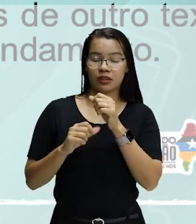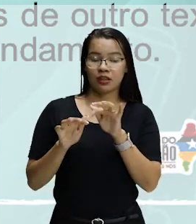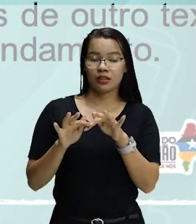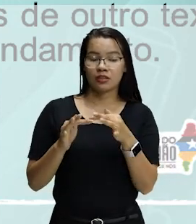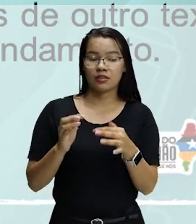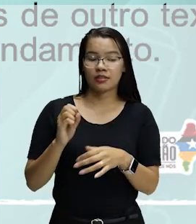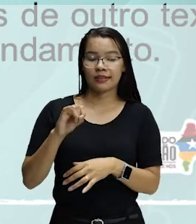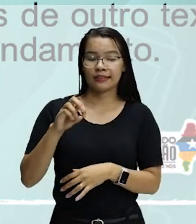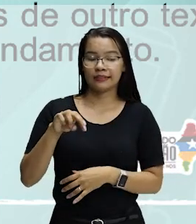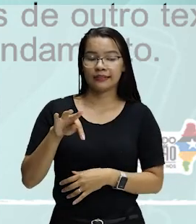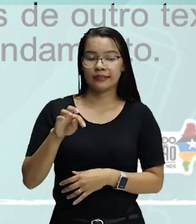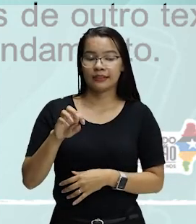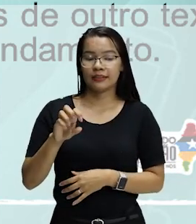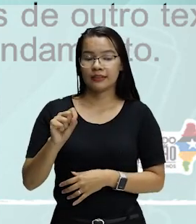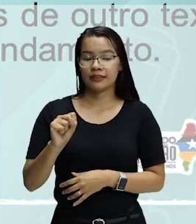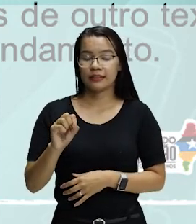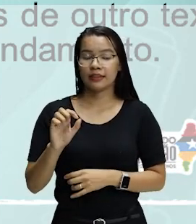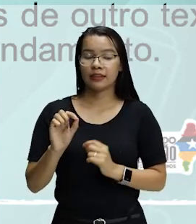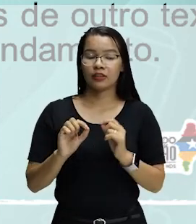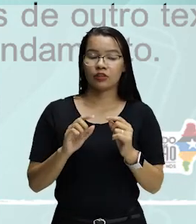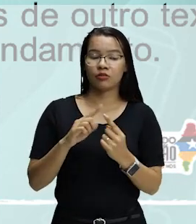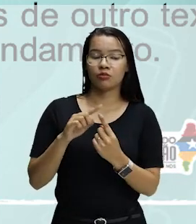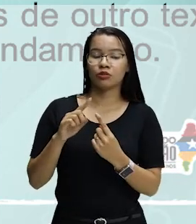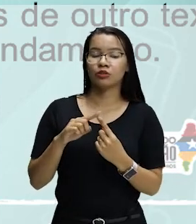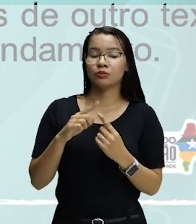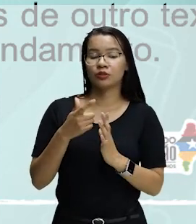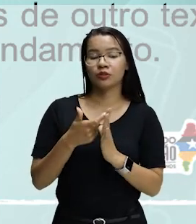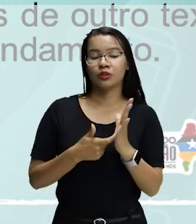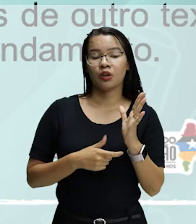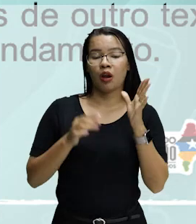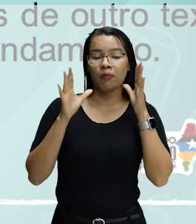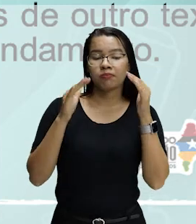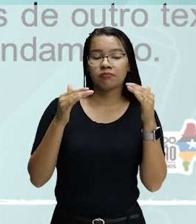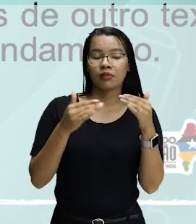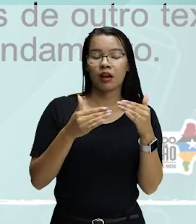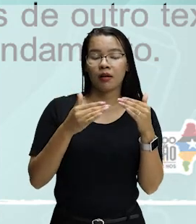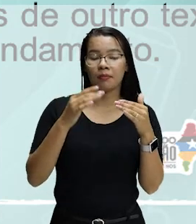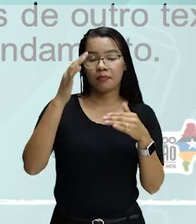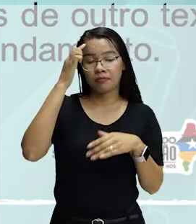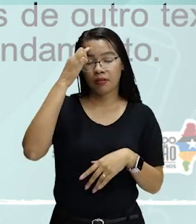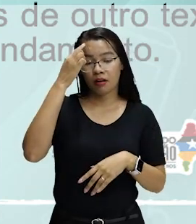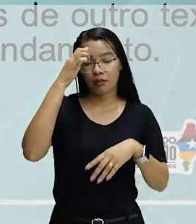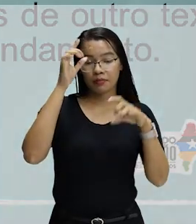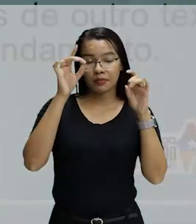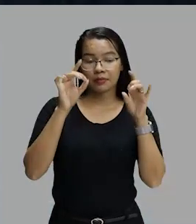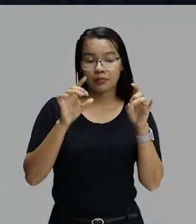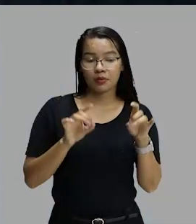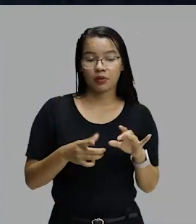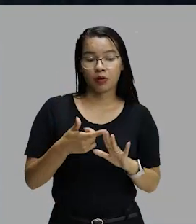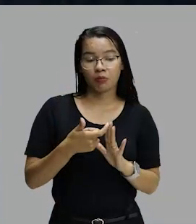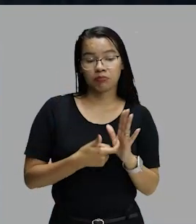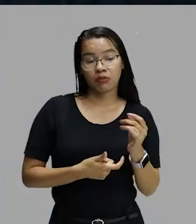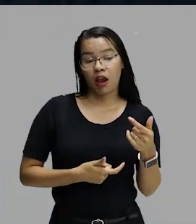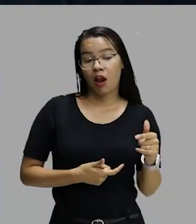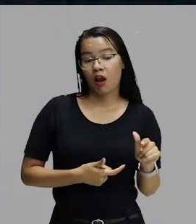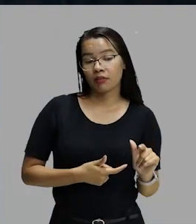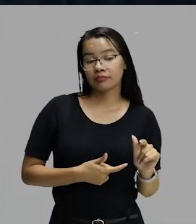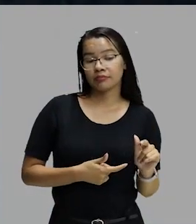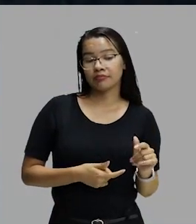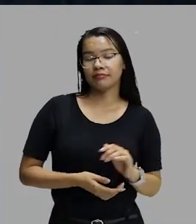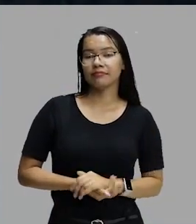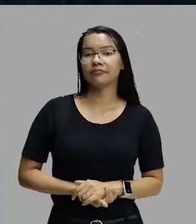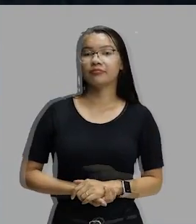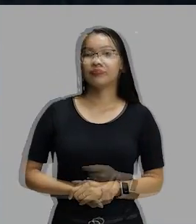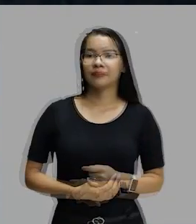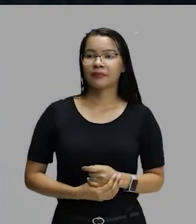texto que contempla as principais ideias de outro texto. A síntese é um apanhado geral das ideias essenciais e sem